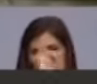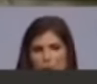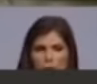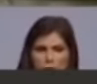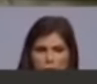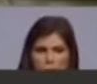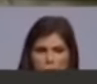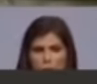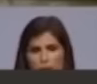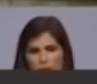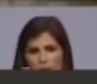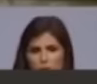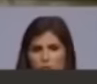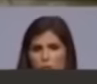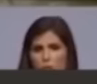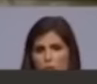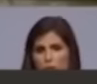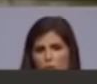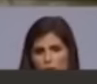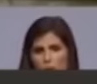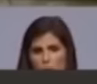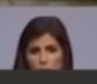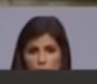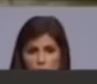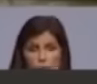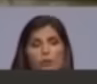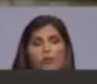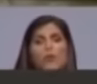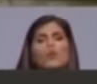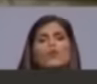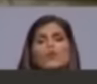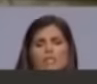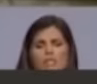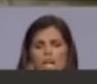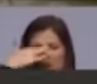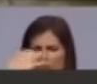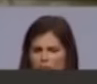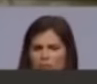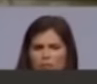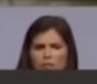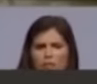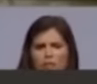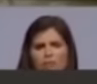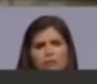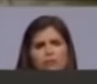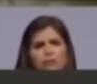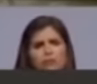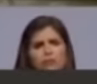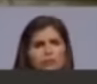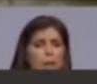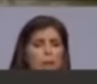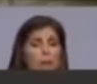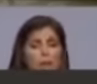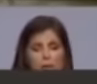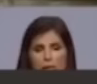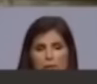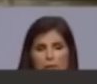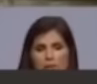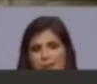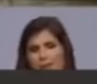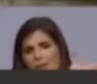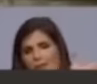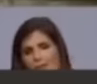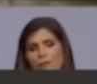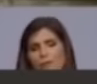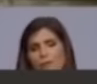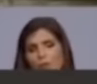assim declarações ao jornal 2 da rtp2 o juiz disse acreditar que os vários ataques foram preparados ao longo do